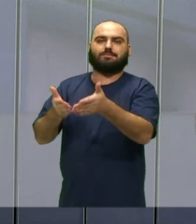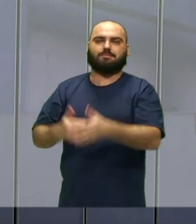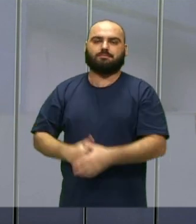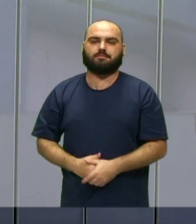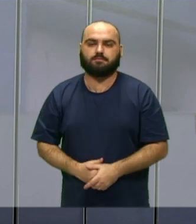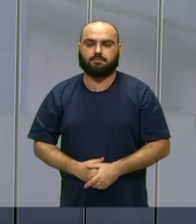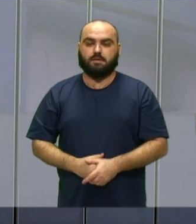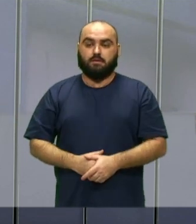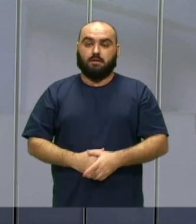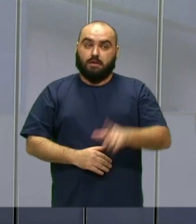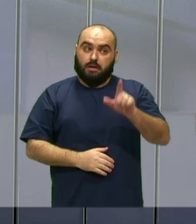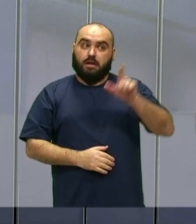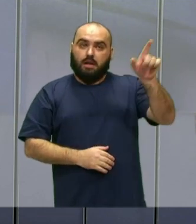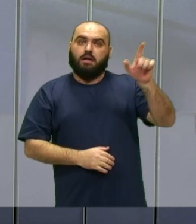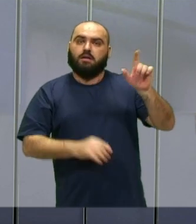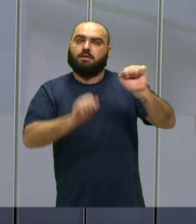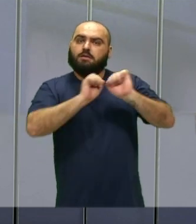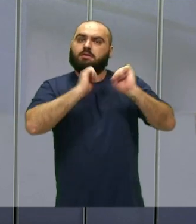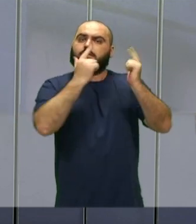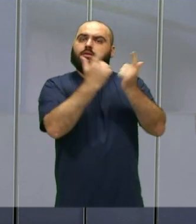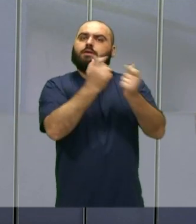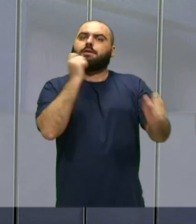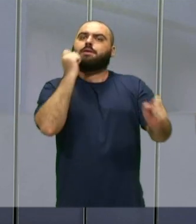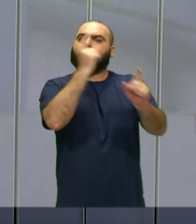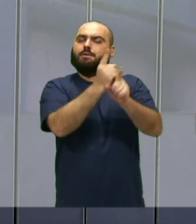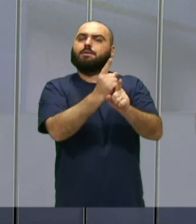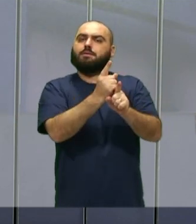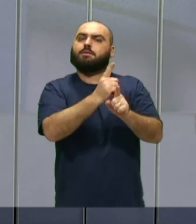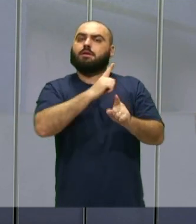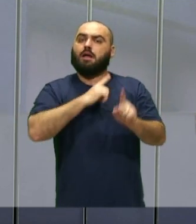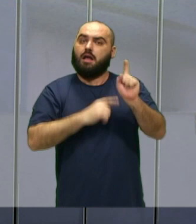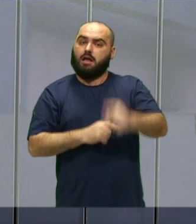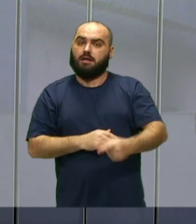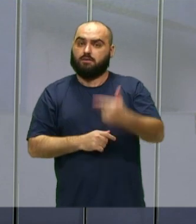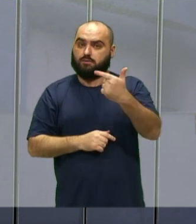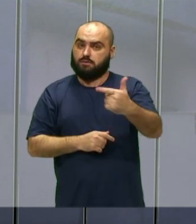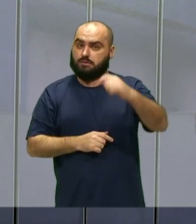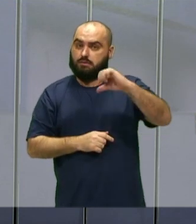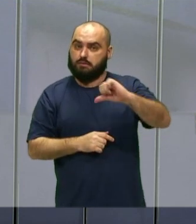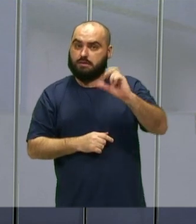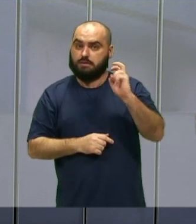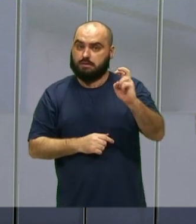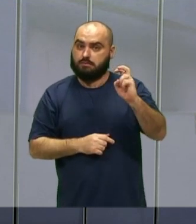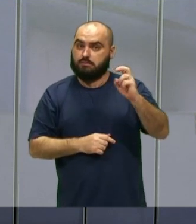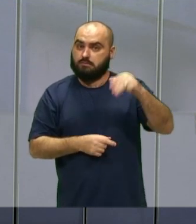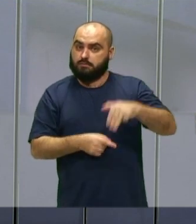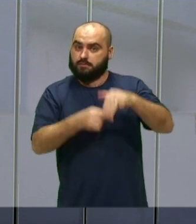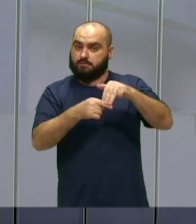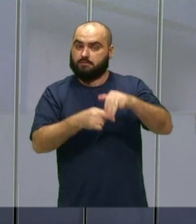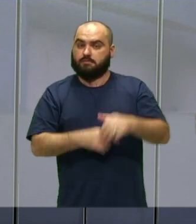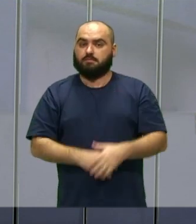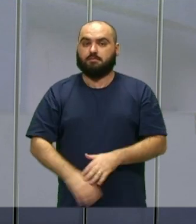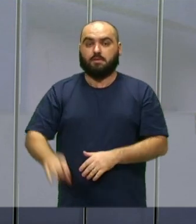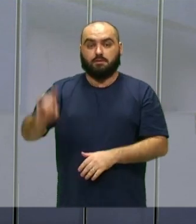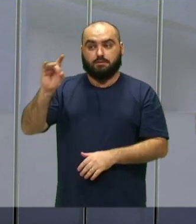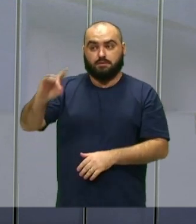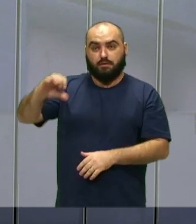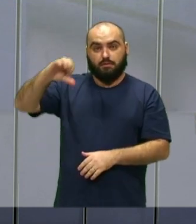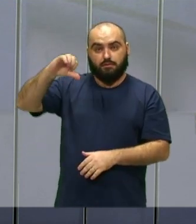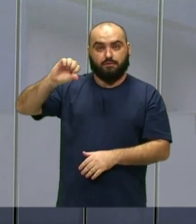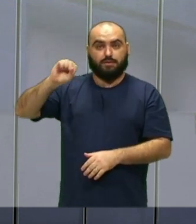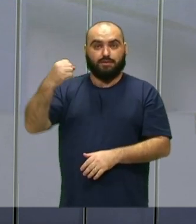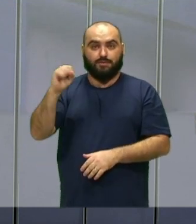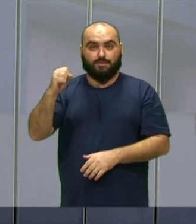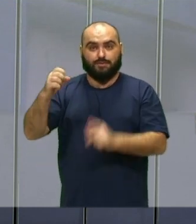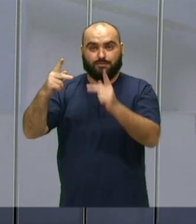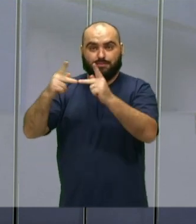no Encontro das Procuradoras, nós estávamos falando o quê? Nós somos em 295 municípios. Tem apenas 98 procuradorias da